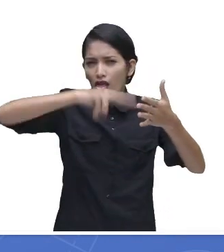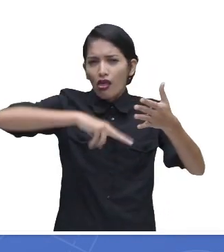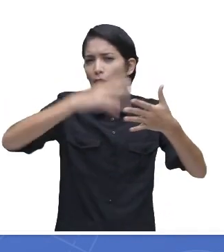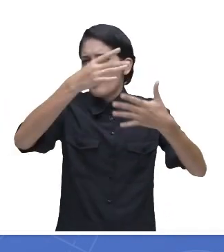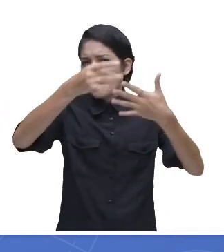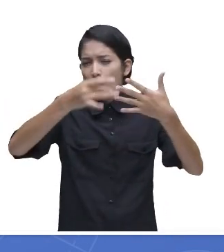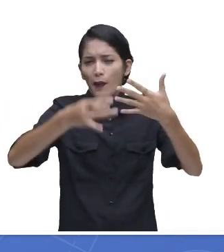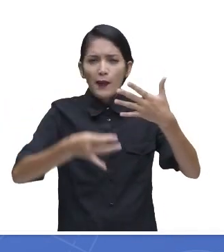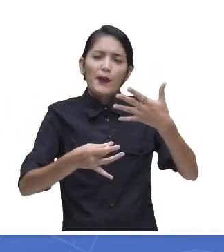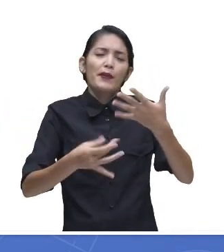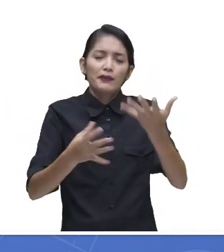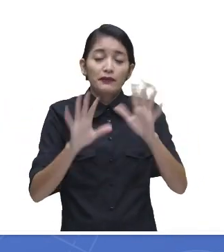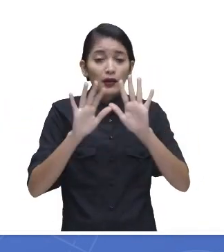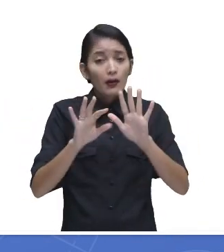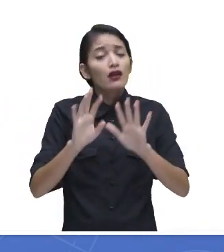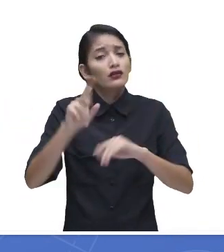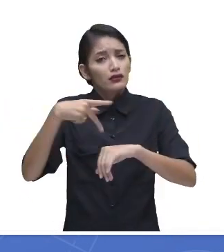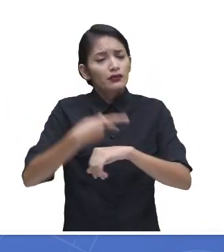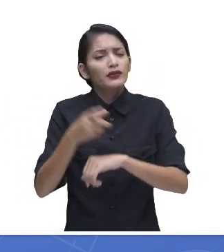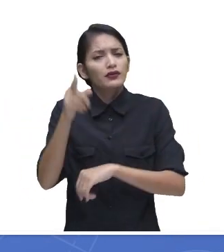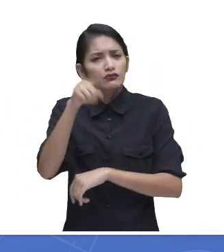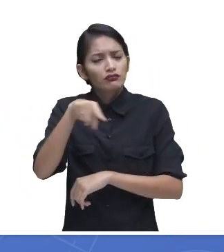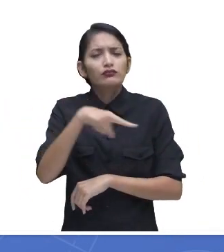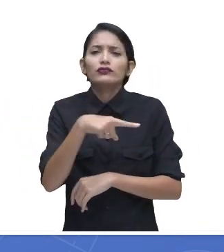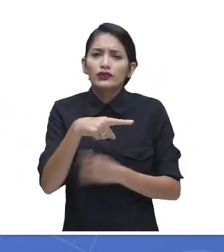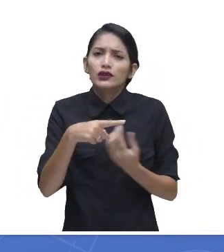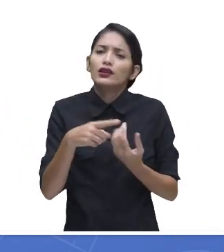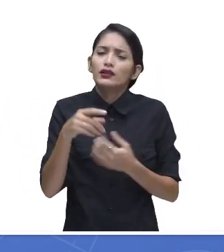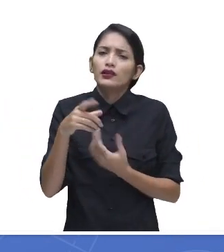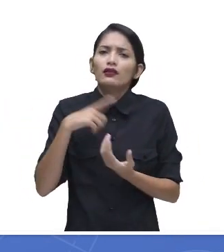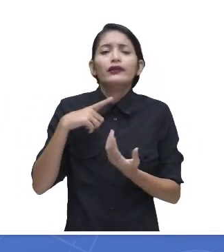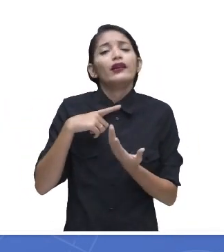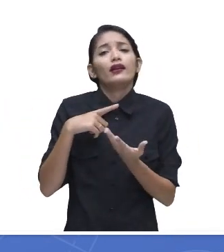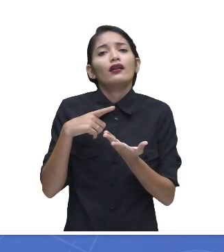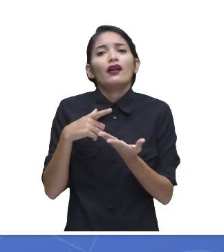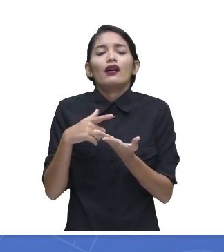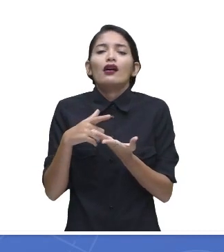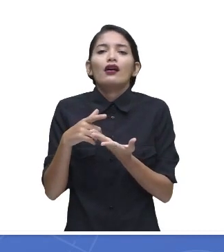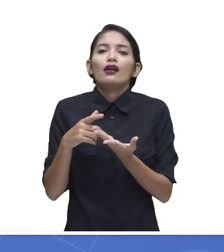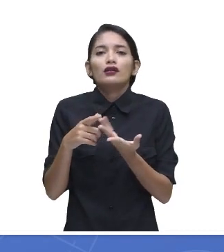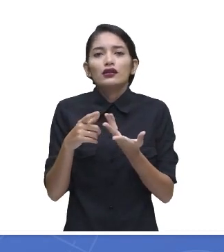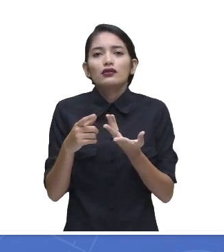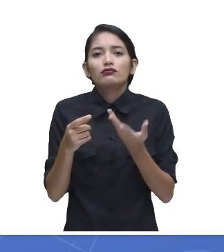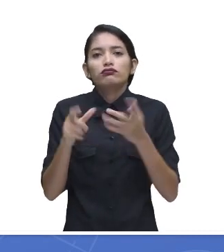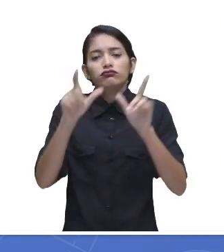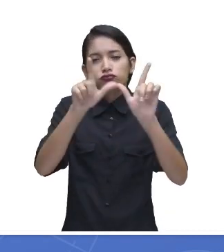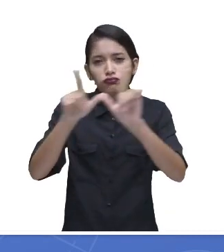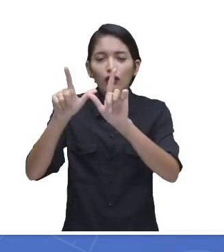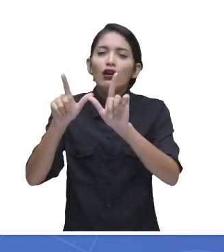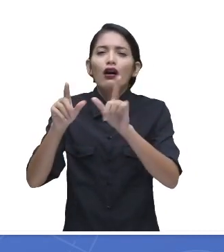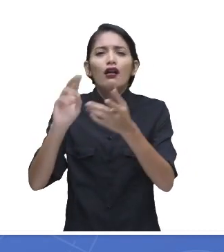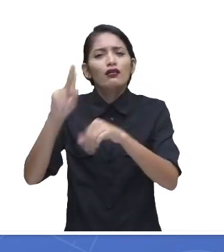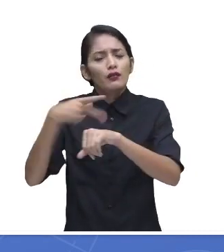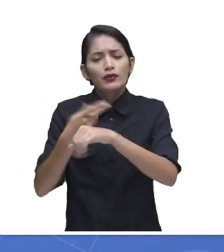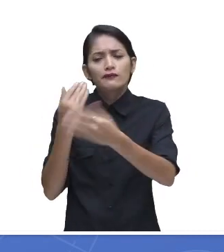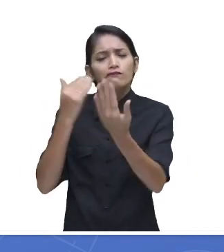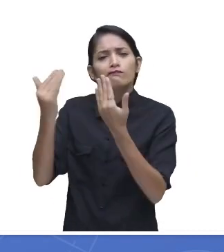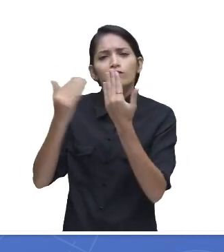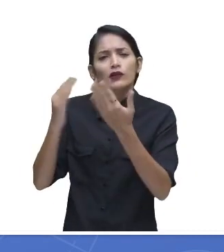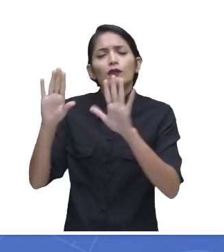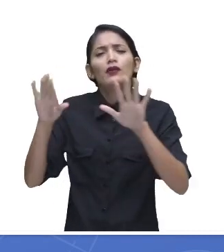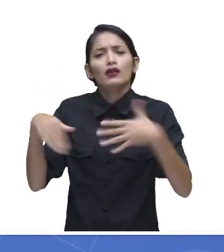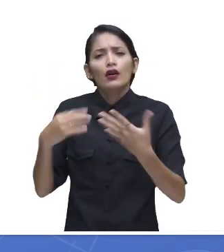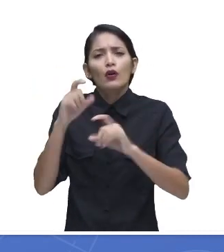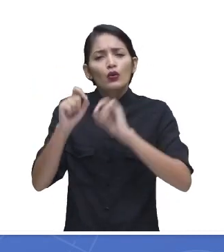tudo completamente, mas vocês depois, né, vão ter acesso a esse material, vocês podem depois fazer essas comparações aí, né?